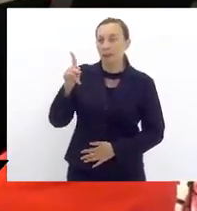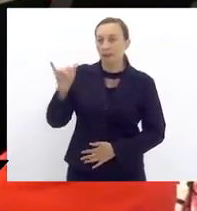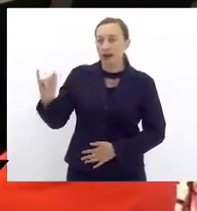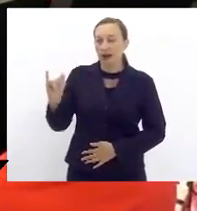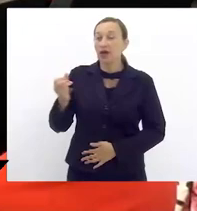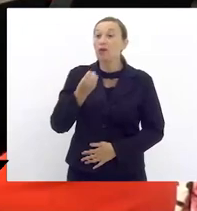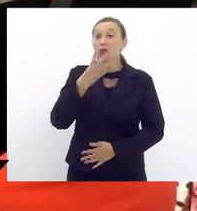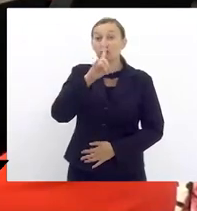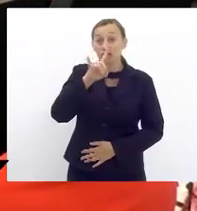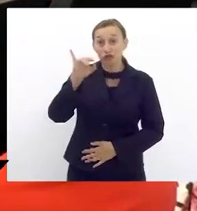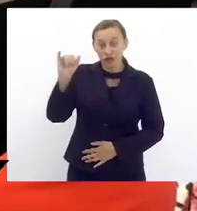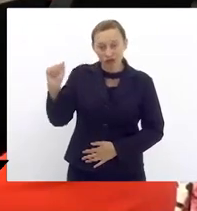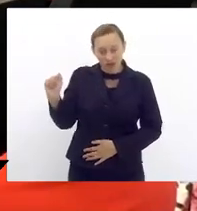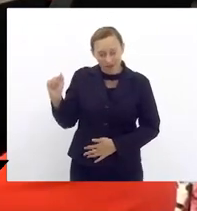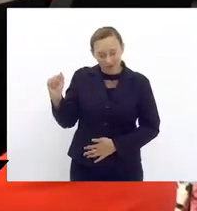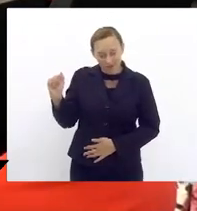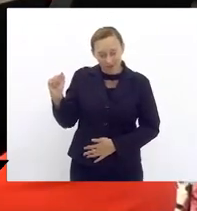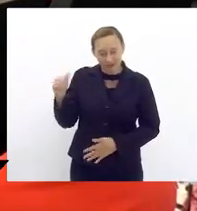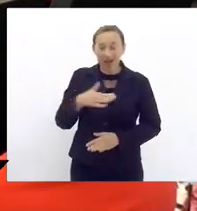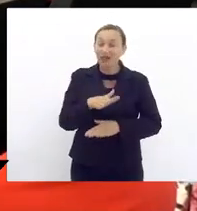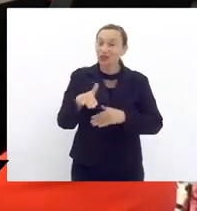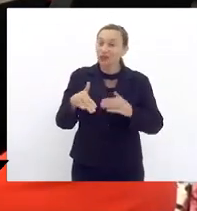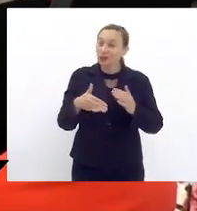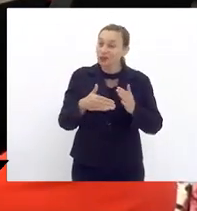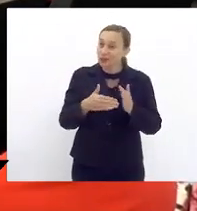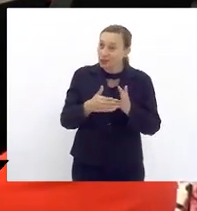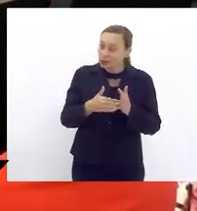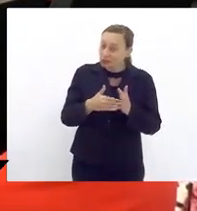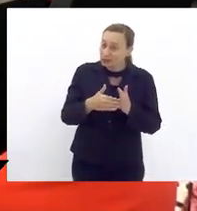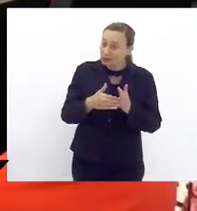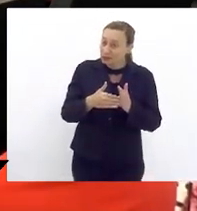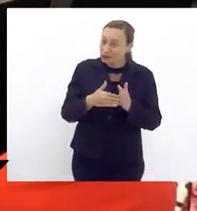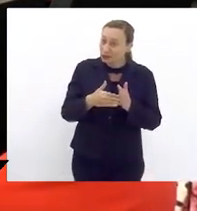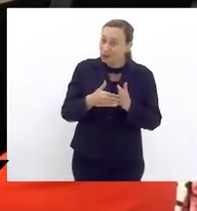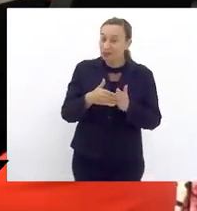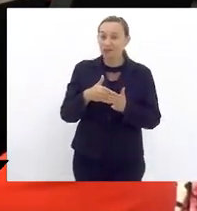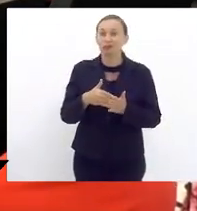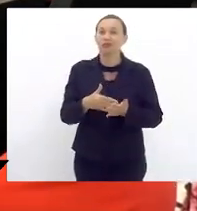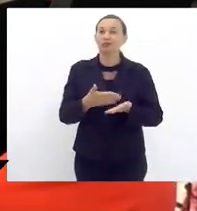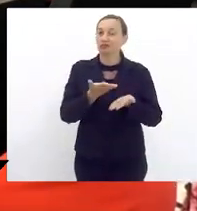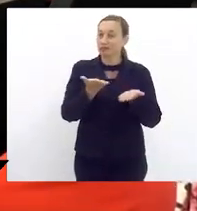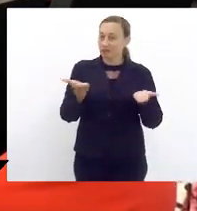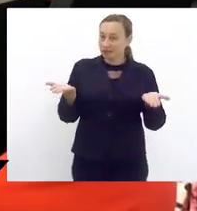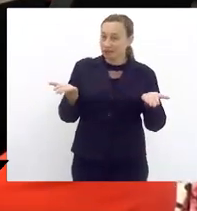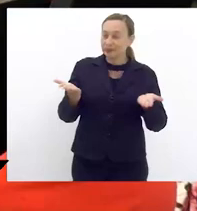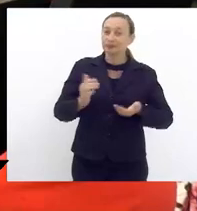bom dia a todos e a todas